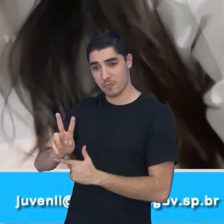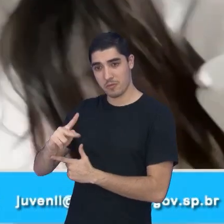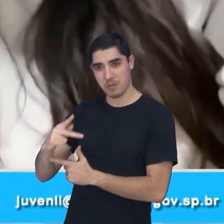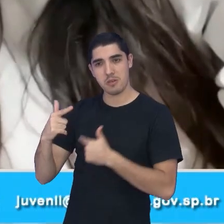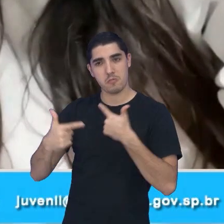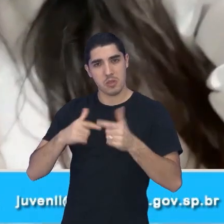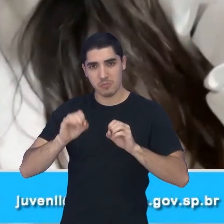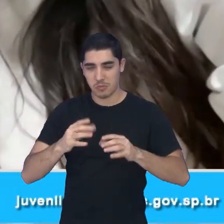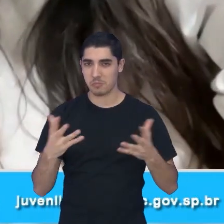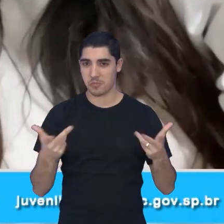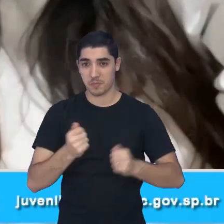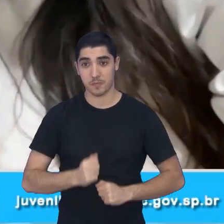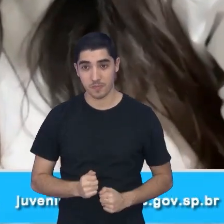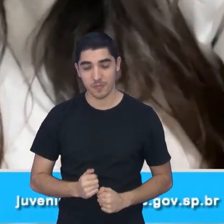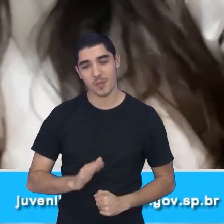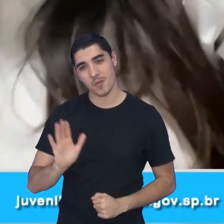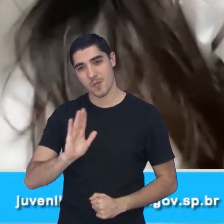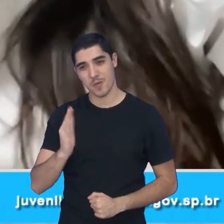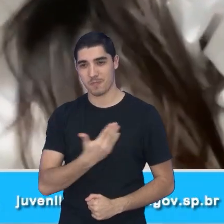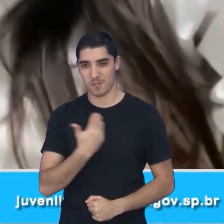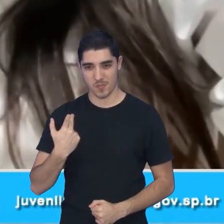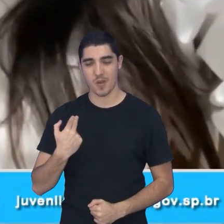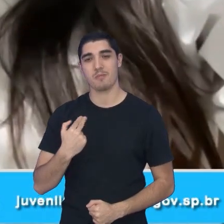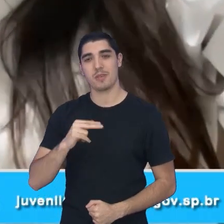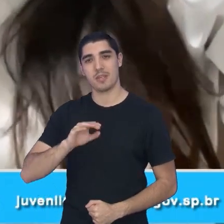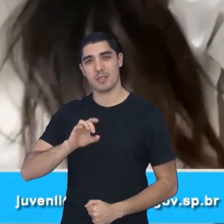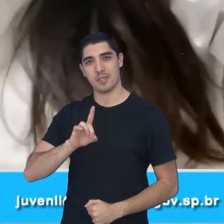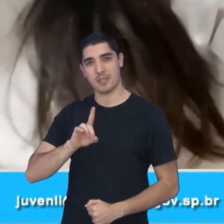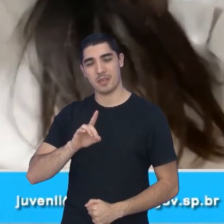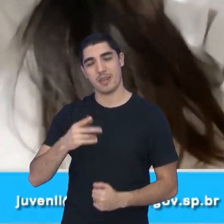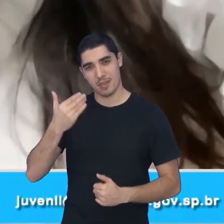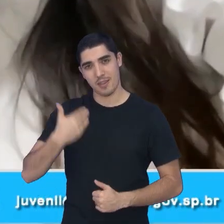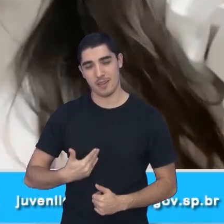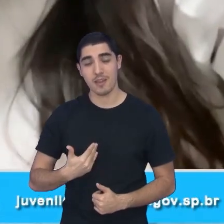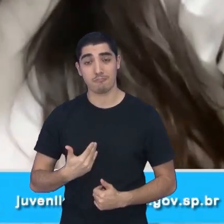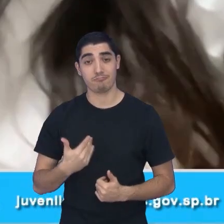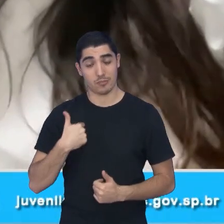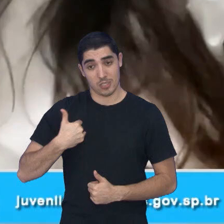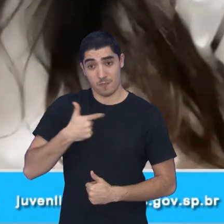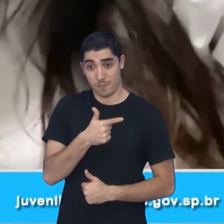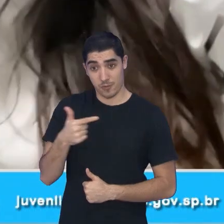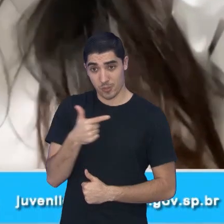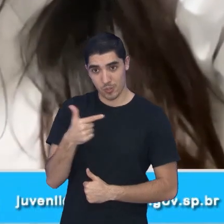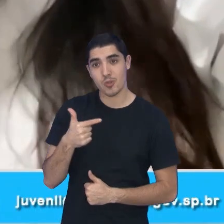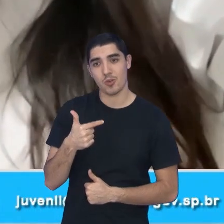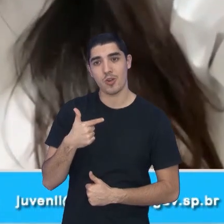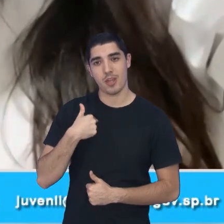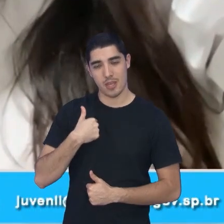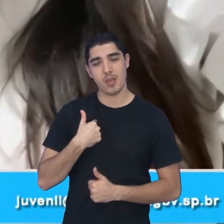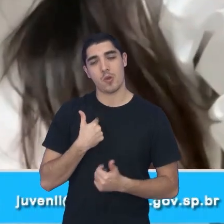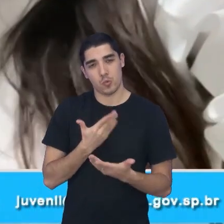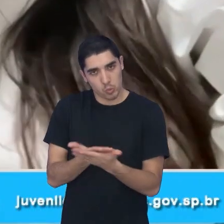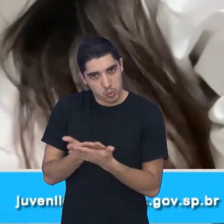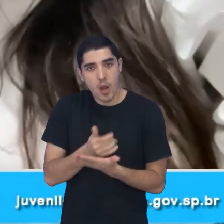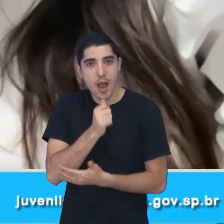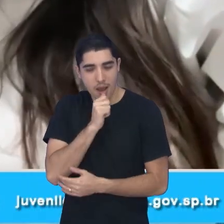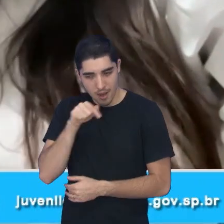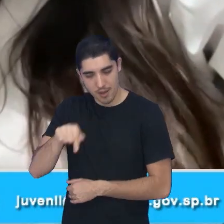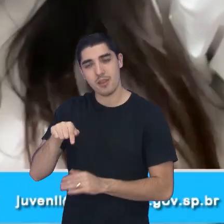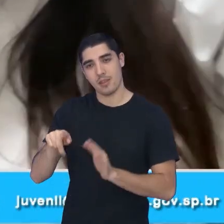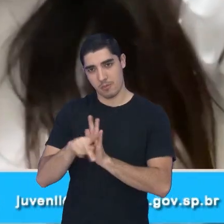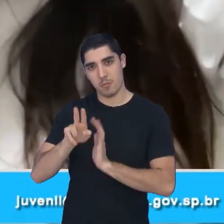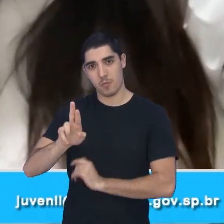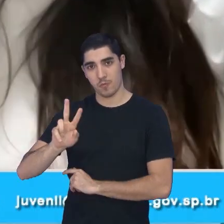Oi, meu nome é Vitória Monteiro, eu tenho 22 anos, sou estudante de Direito no campus Castejão da